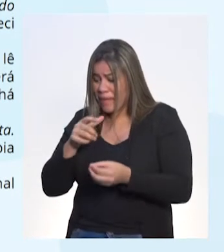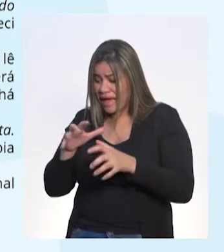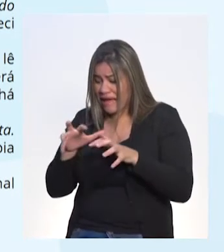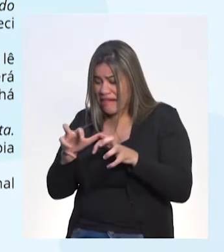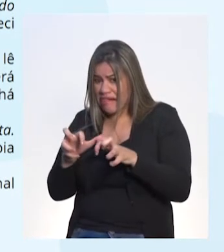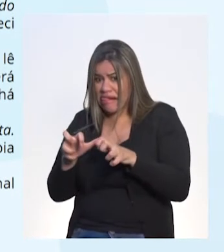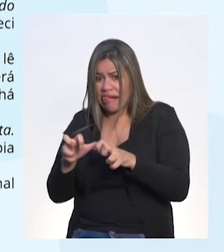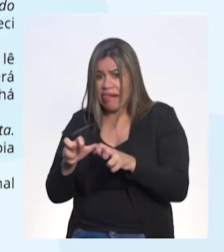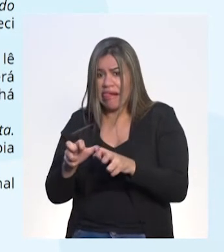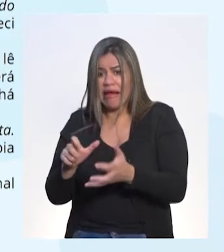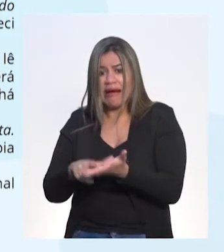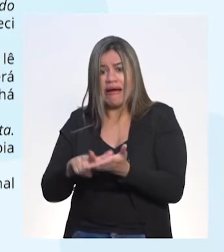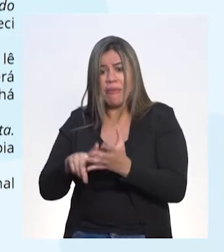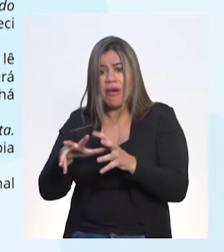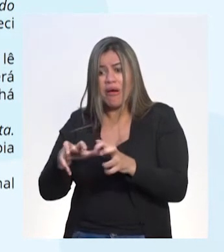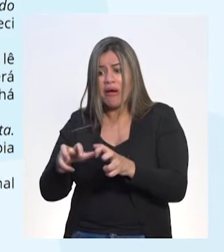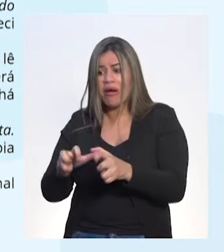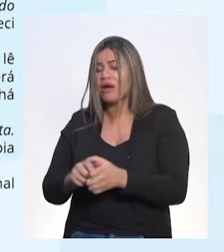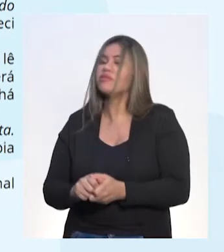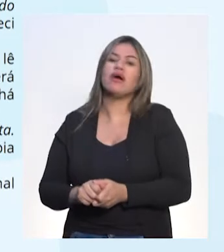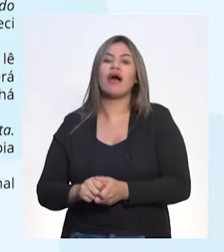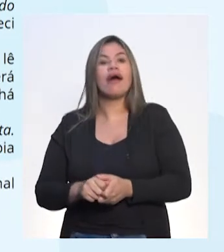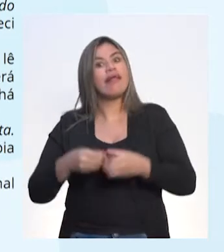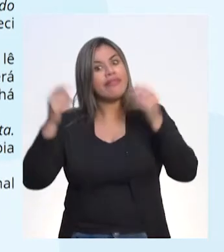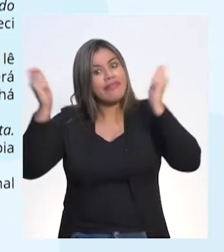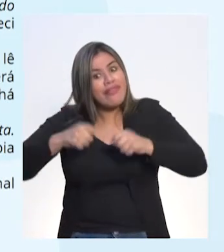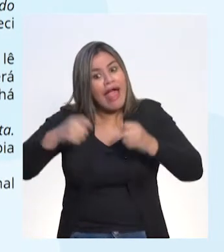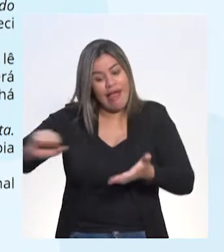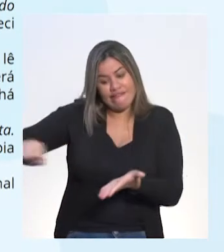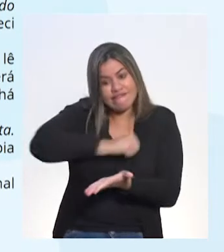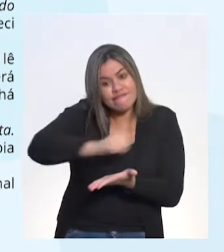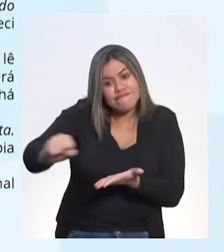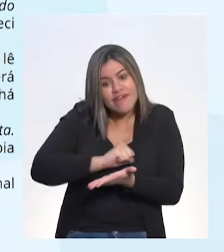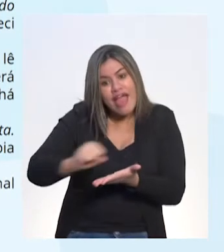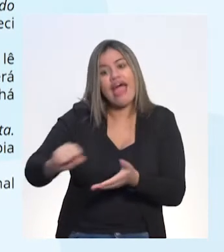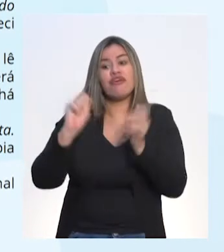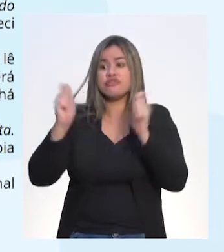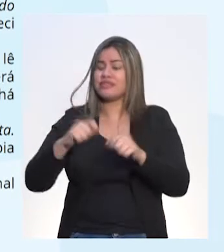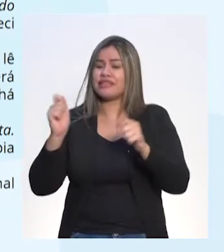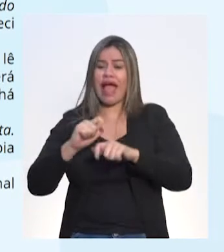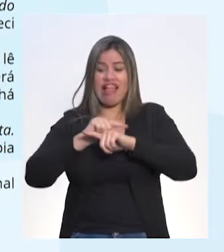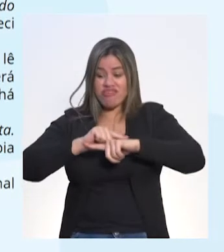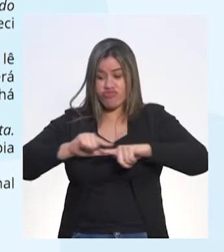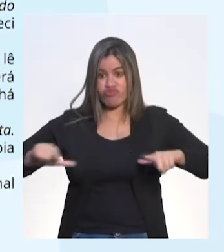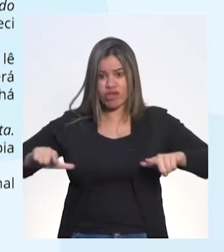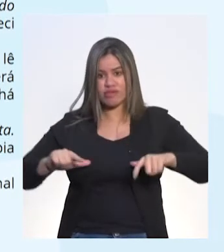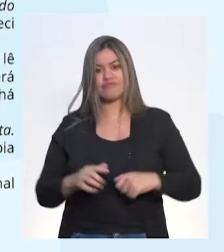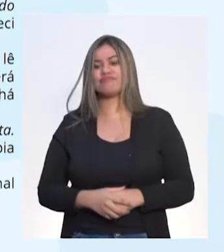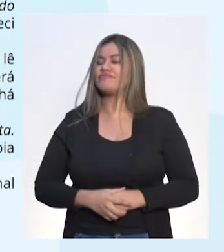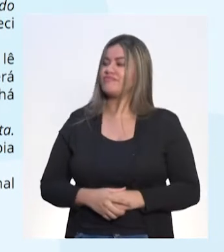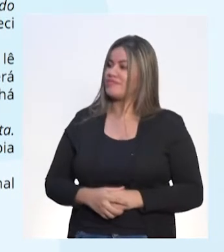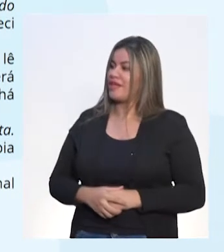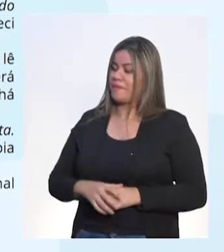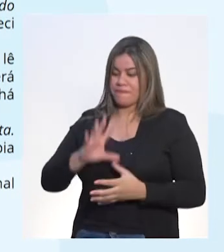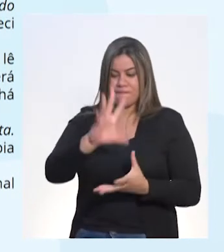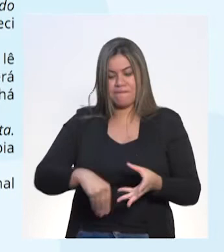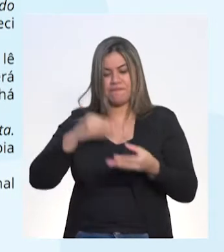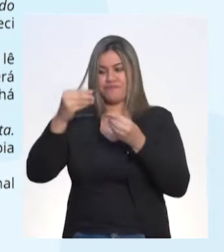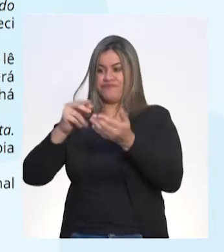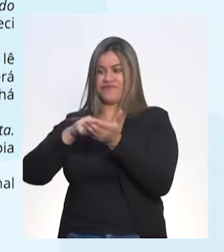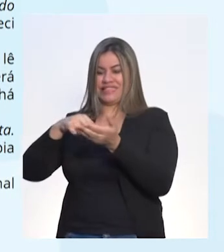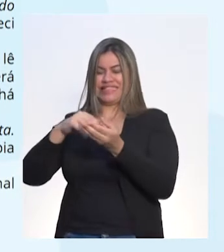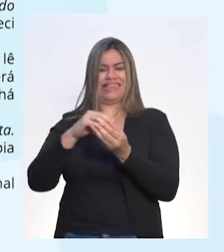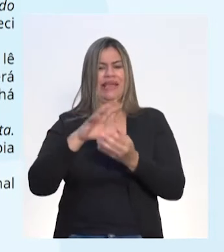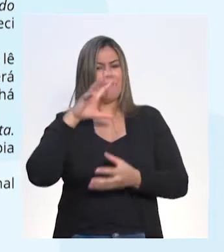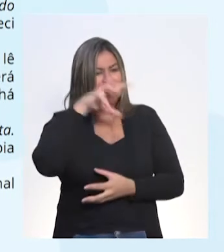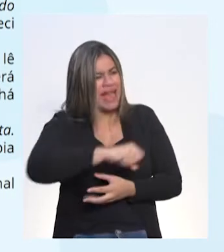enrugada. E para que existe ferro de engomar, criatura? Depois a gente passa ela e fica ali retinha de novo. Tomando a carta da mão de Suzana,